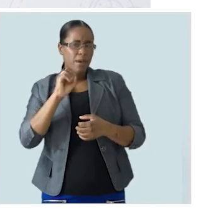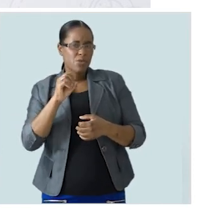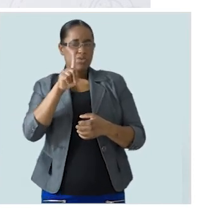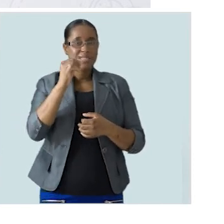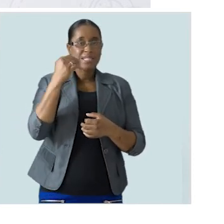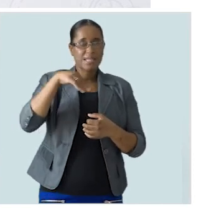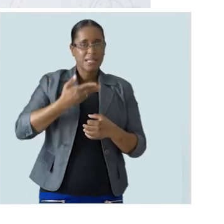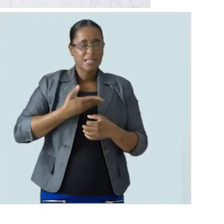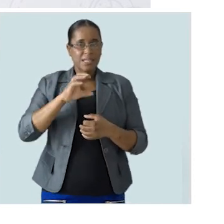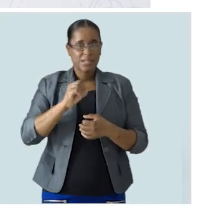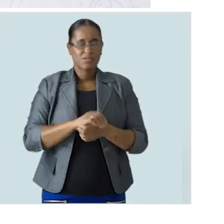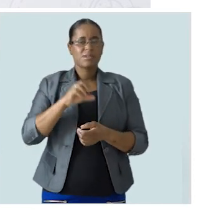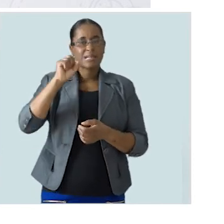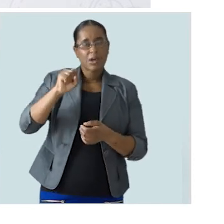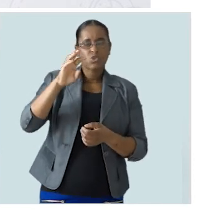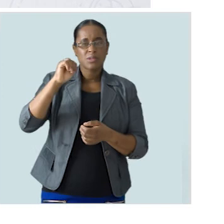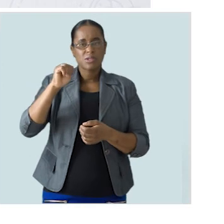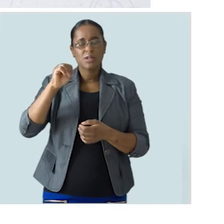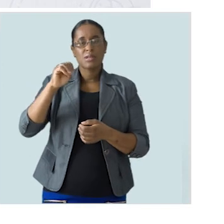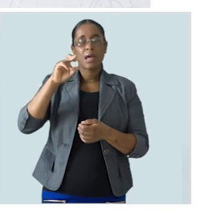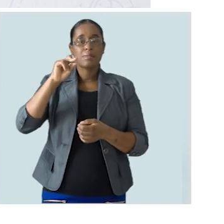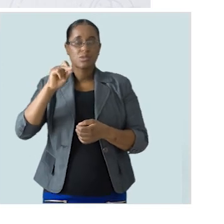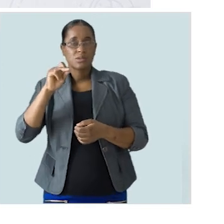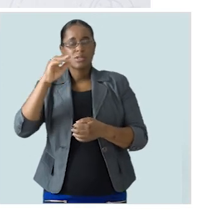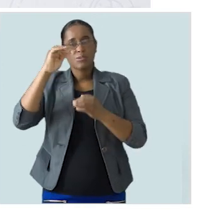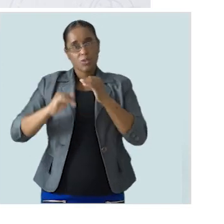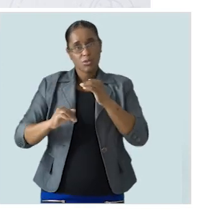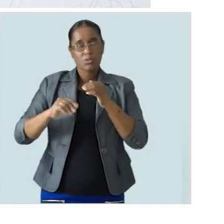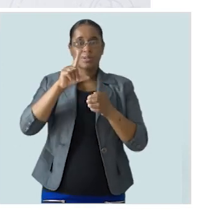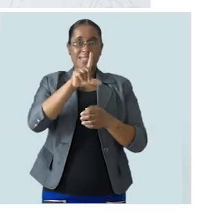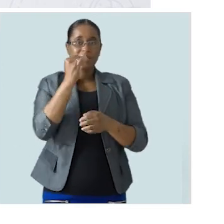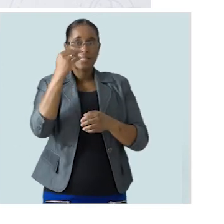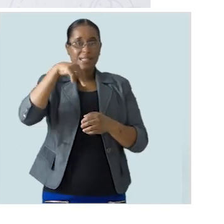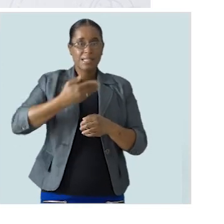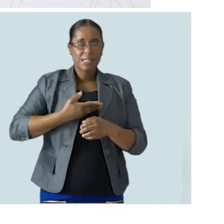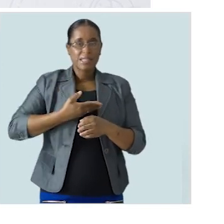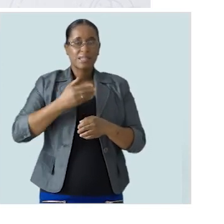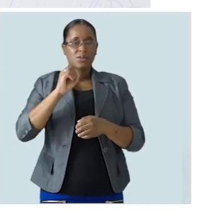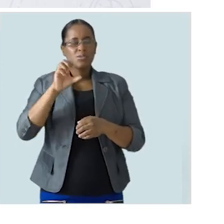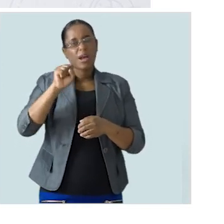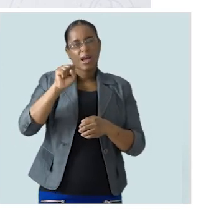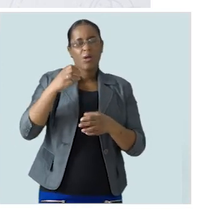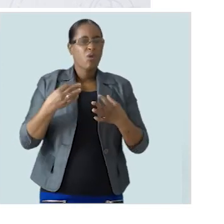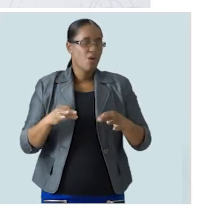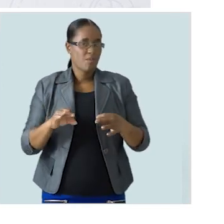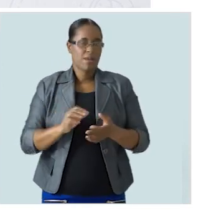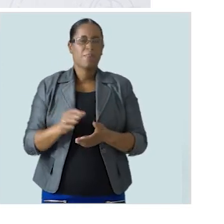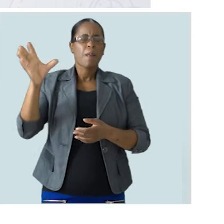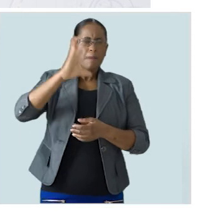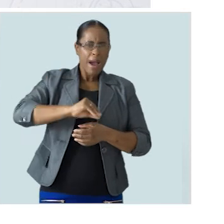inferioridade. Lindo está no grau normal. Muito bem. O mais